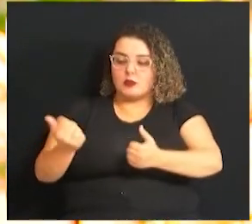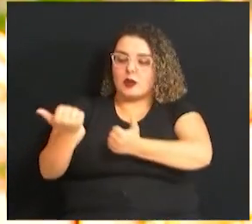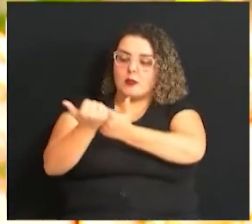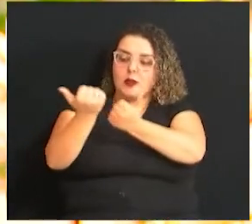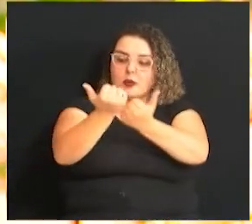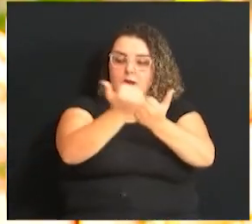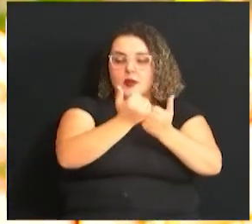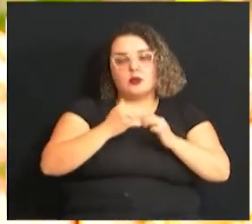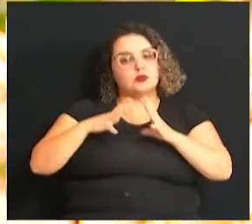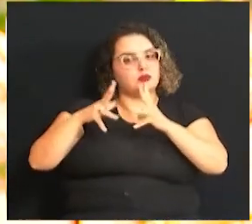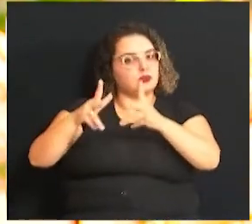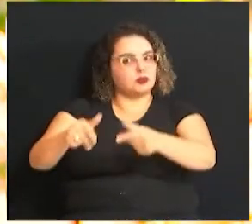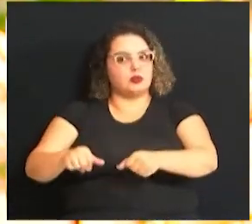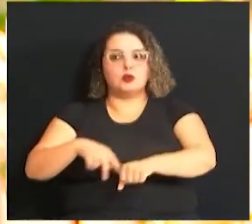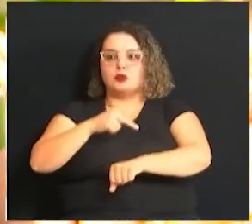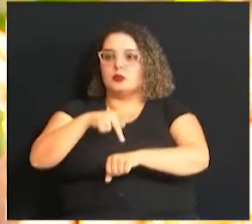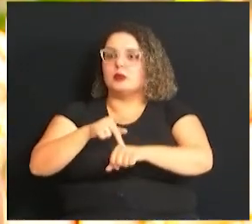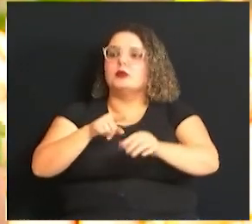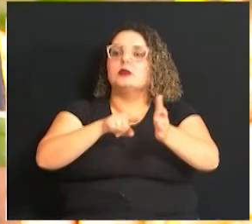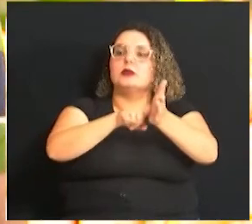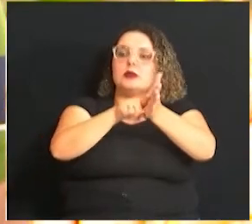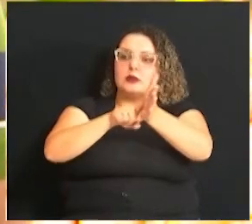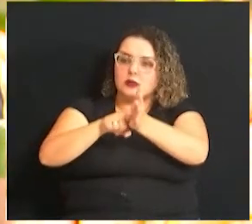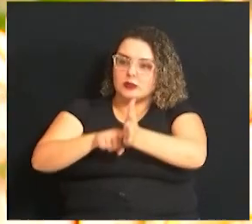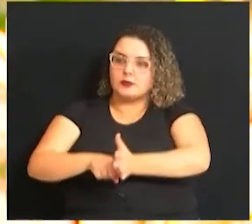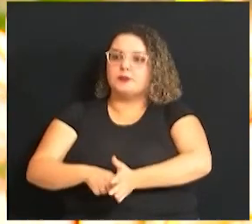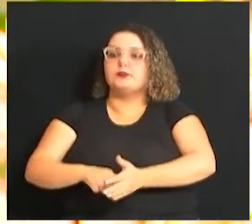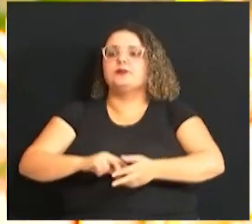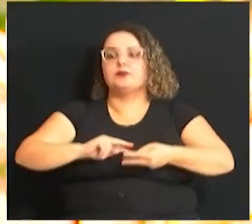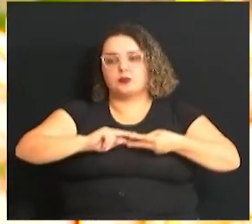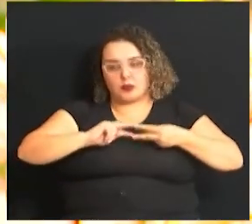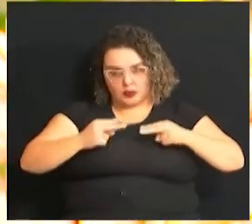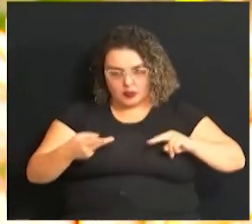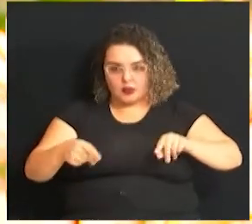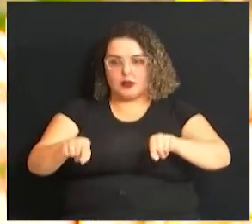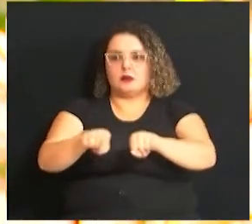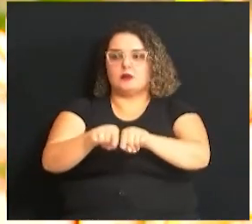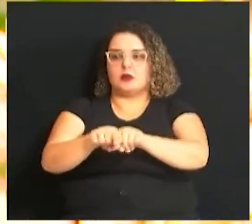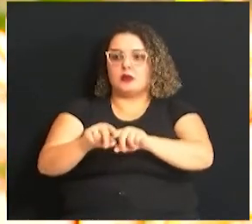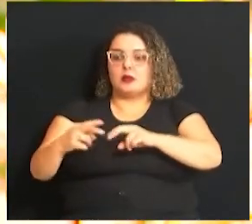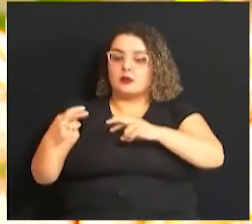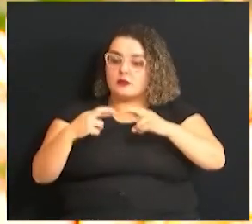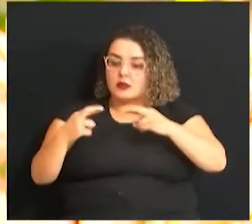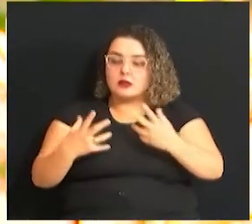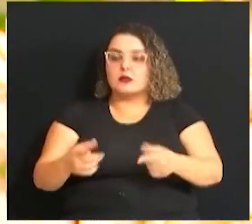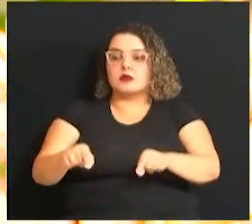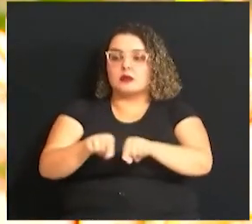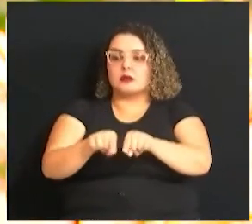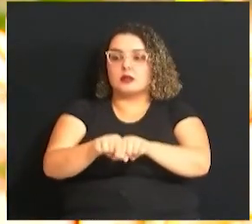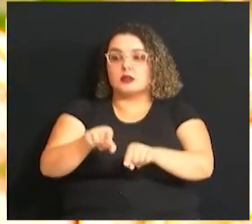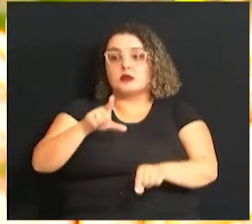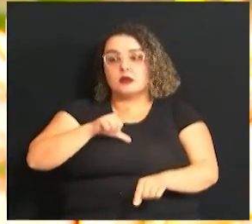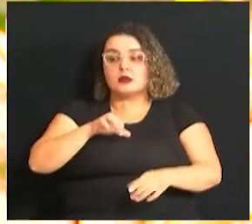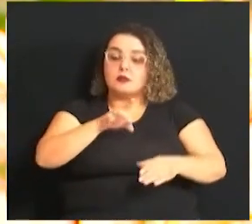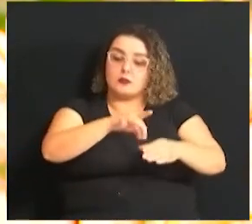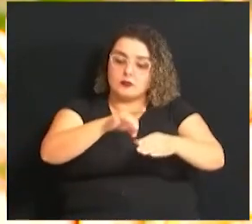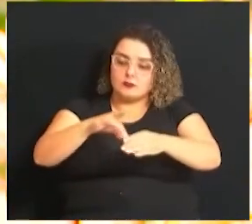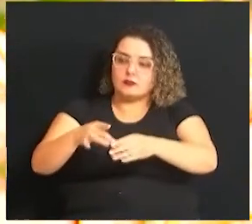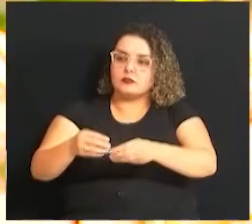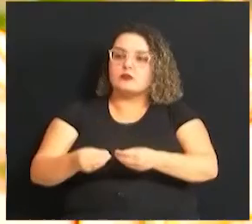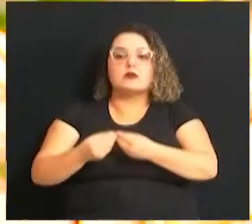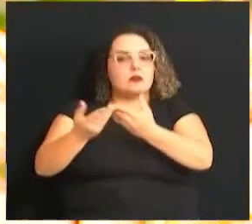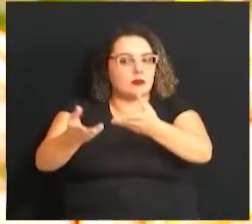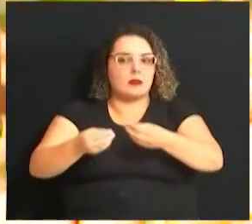esses bancos pelo país todo, que se faça pesquisa genética também para averiguar e que se